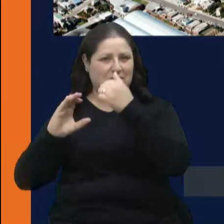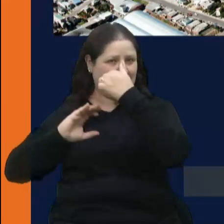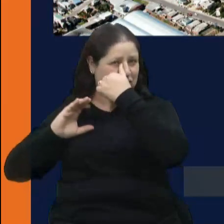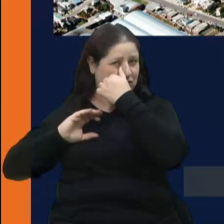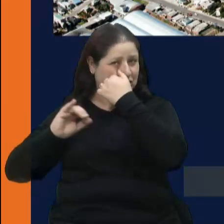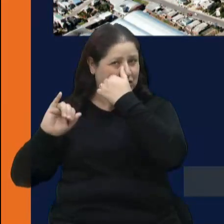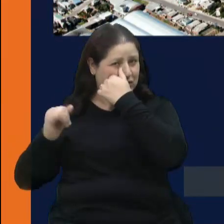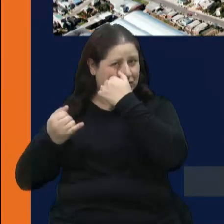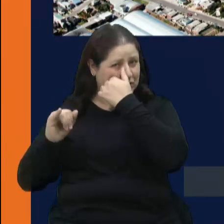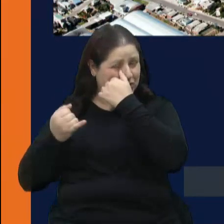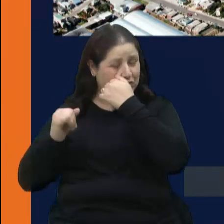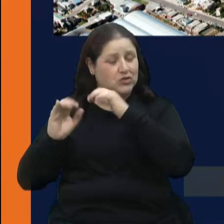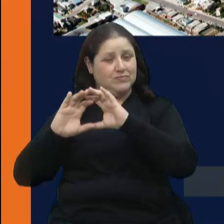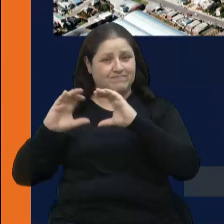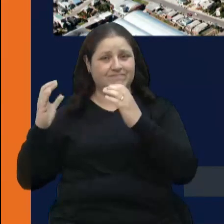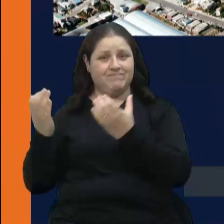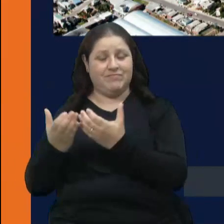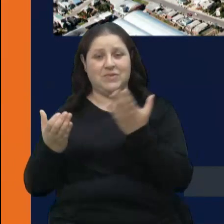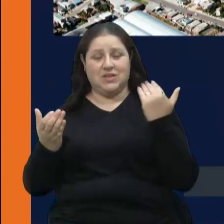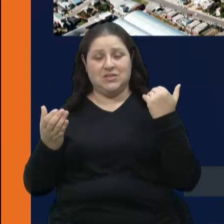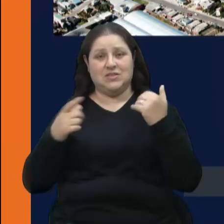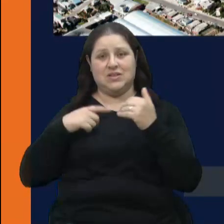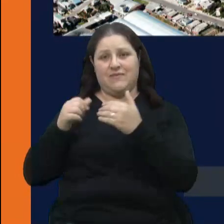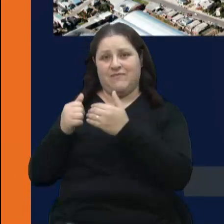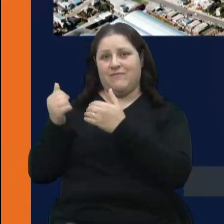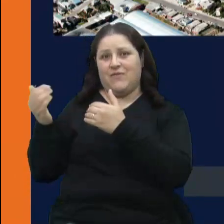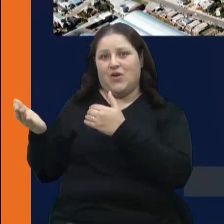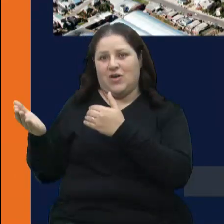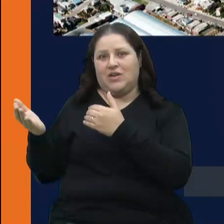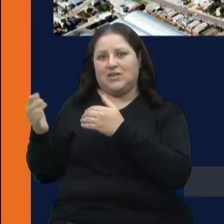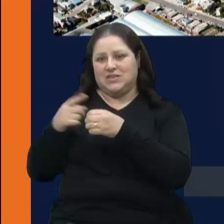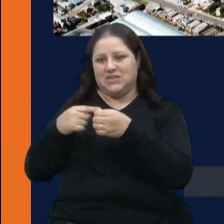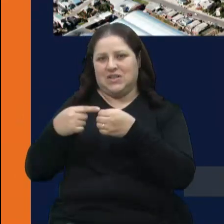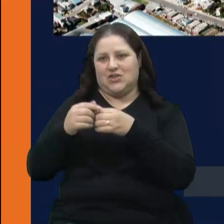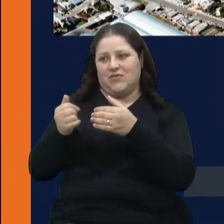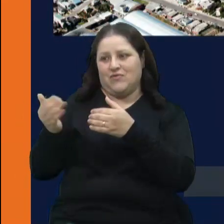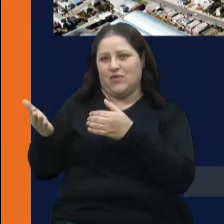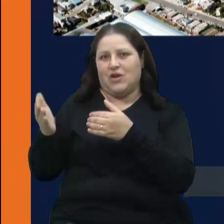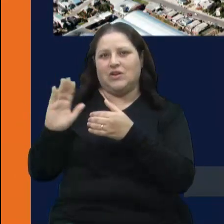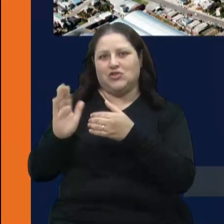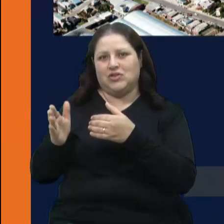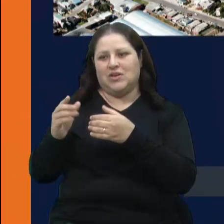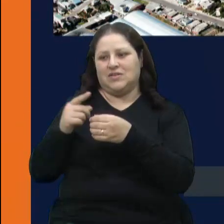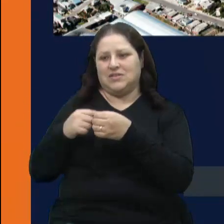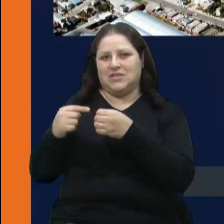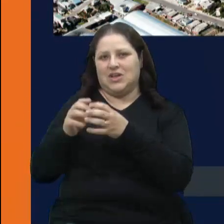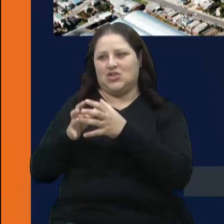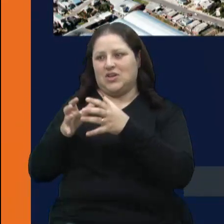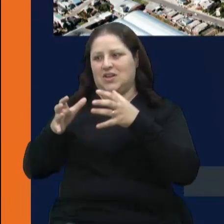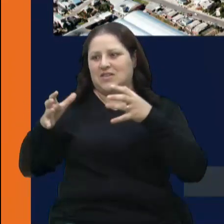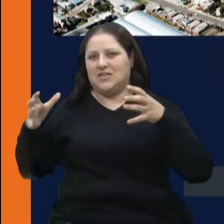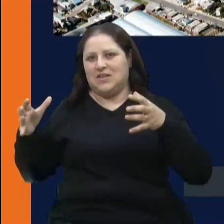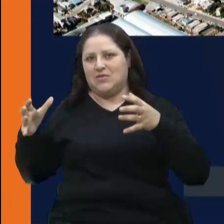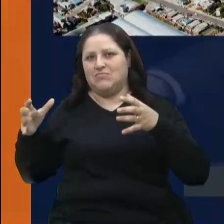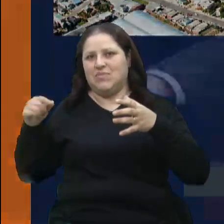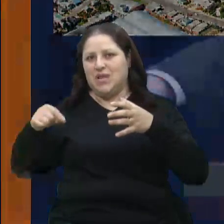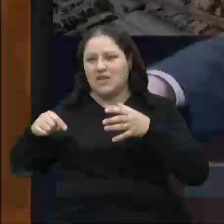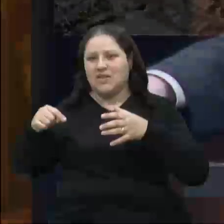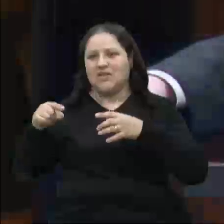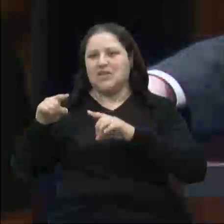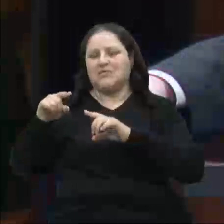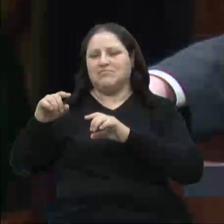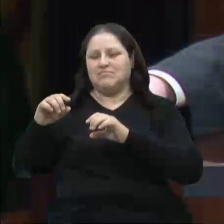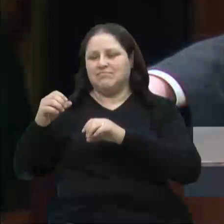Juventude, hoje aquilo que era fora já está muito central. Essas edificações precisam ser estudadas. E